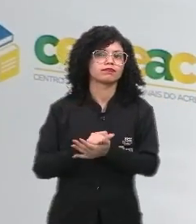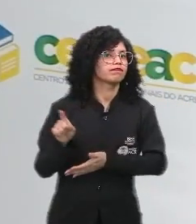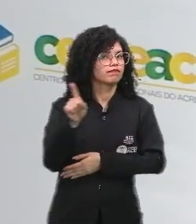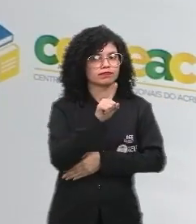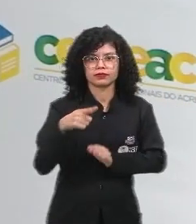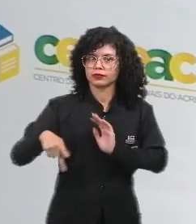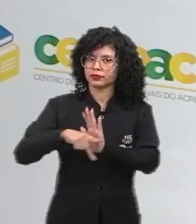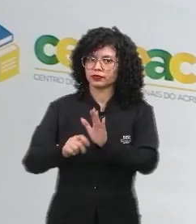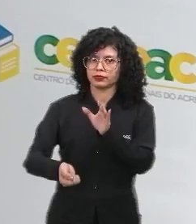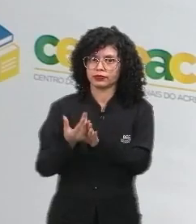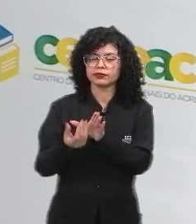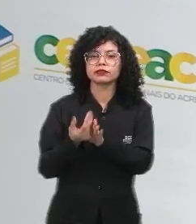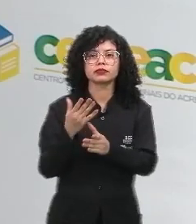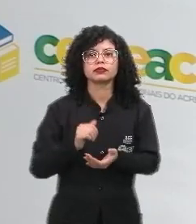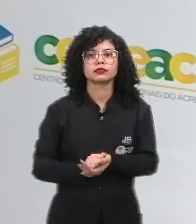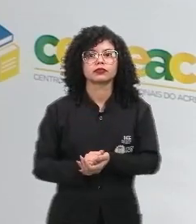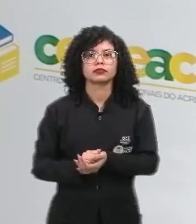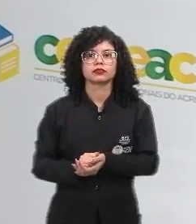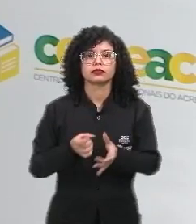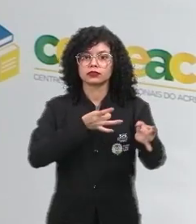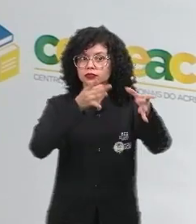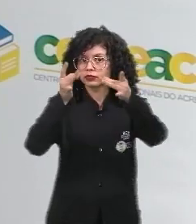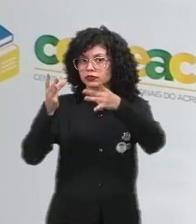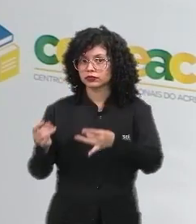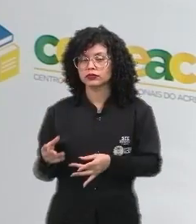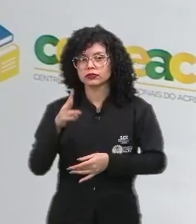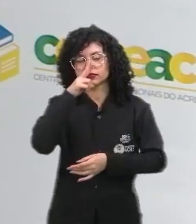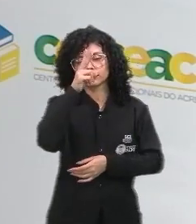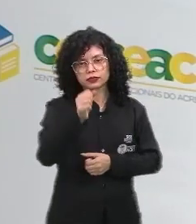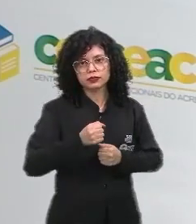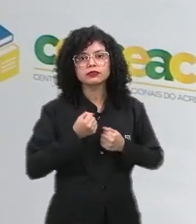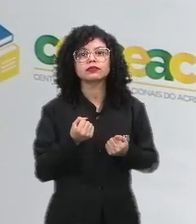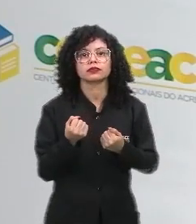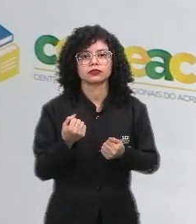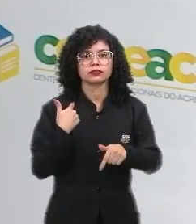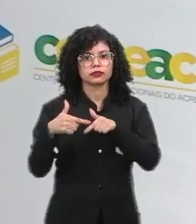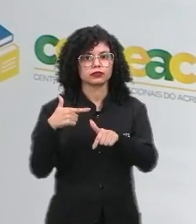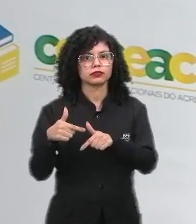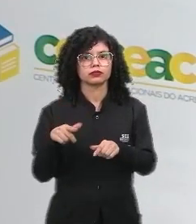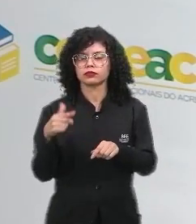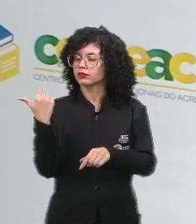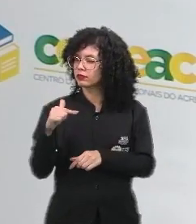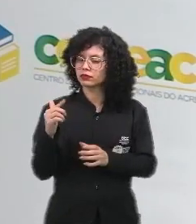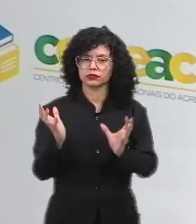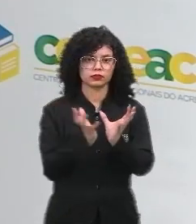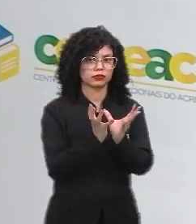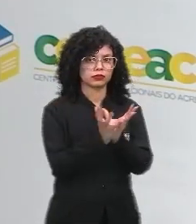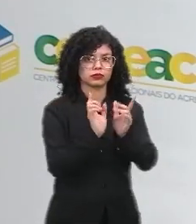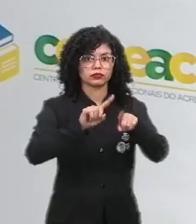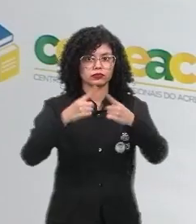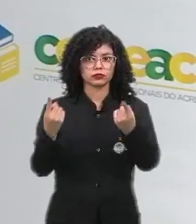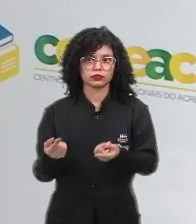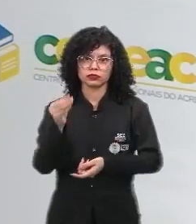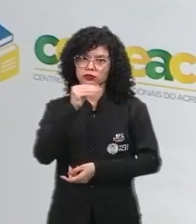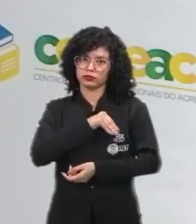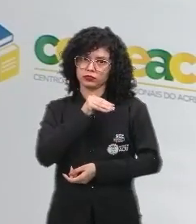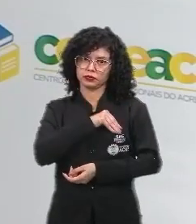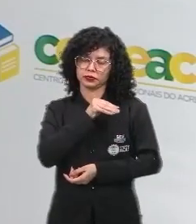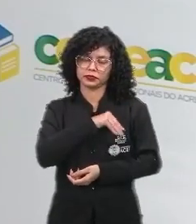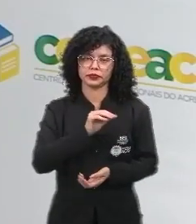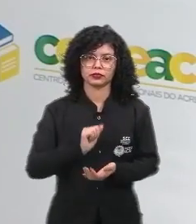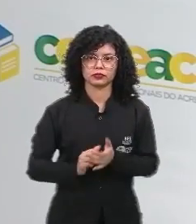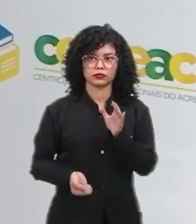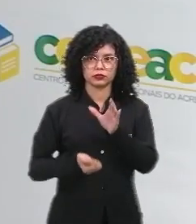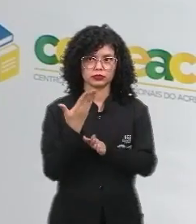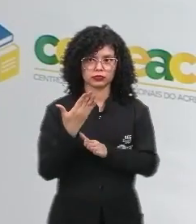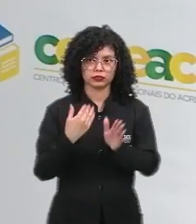dono dos meios de produção, ele vende sua força de trabalho, não participa dos lucros, mas ganha um salário,